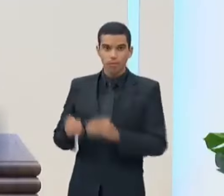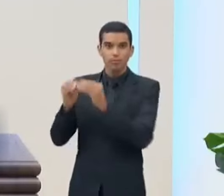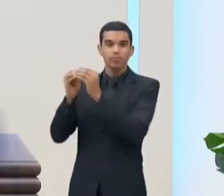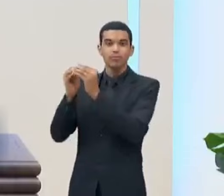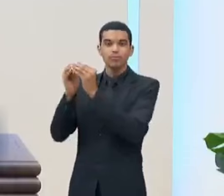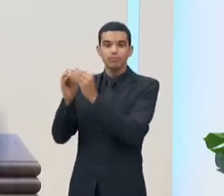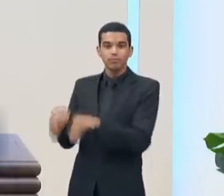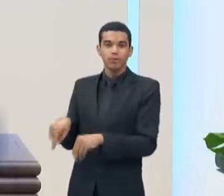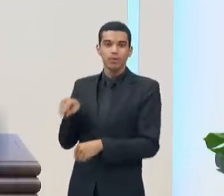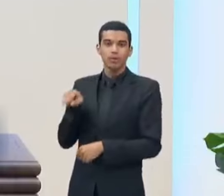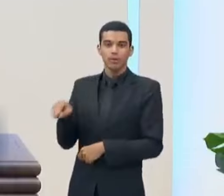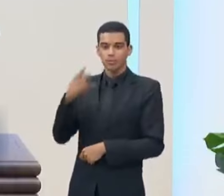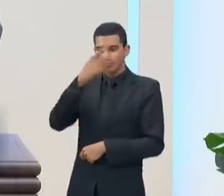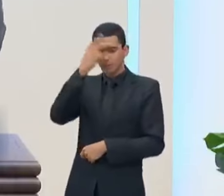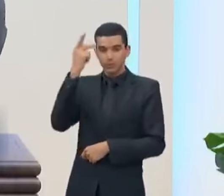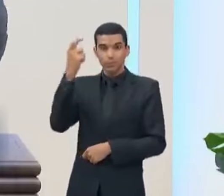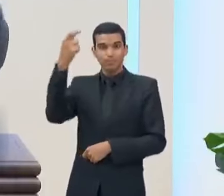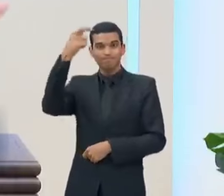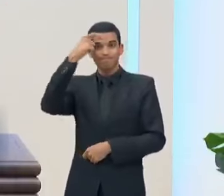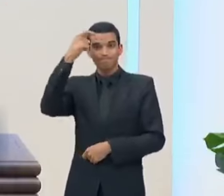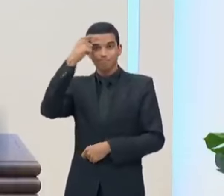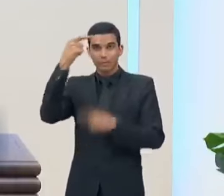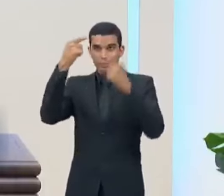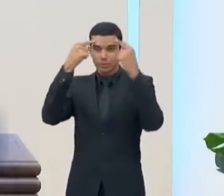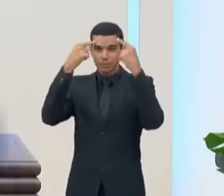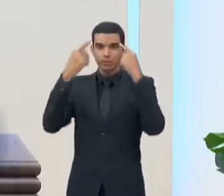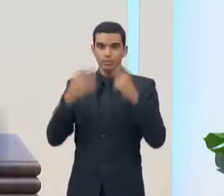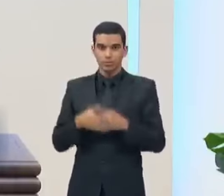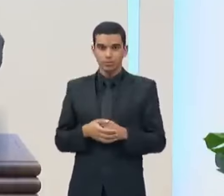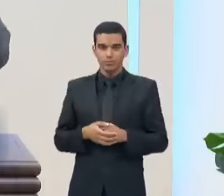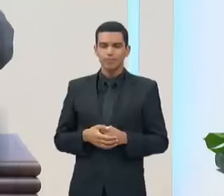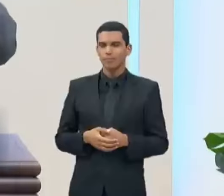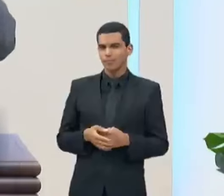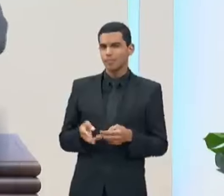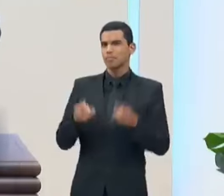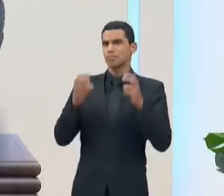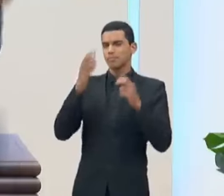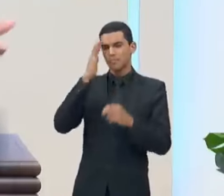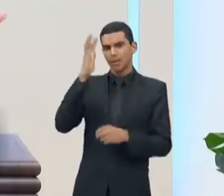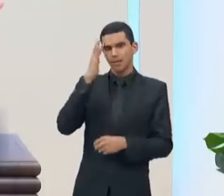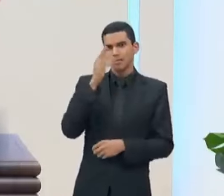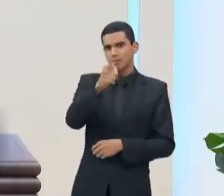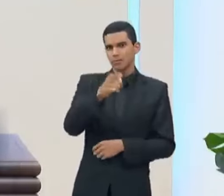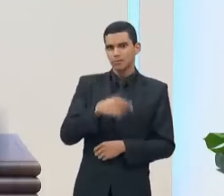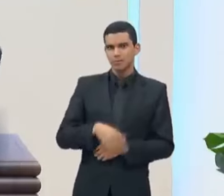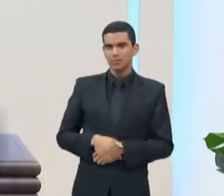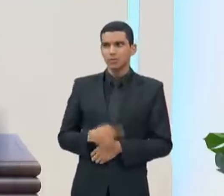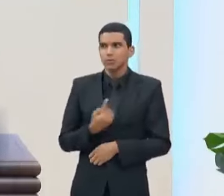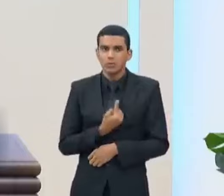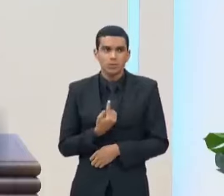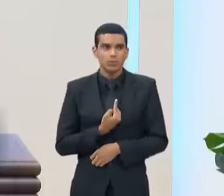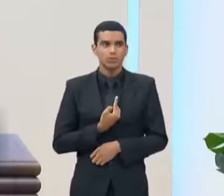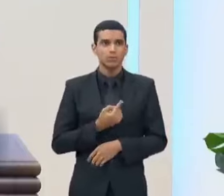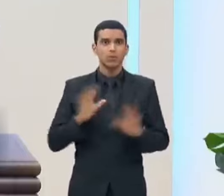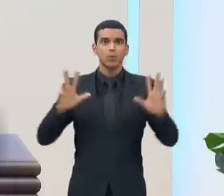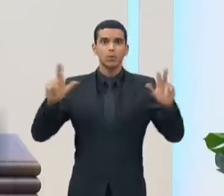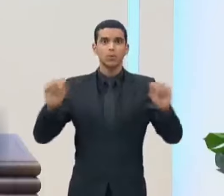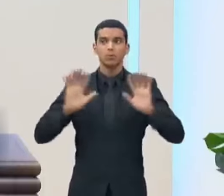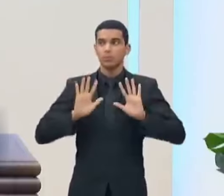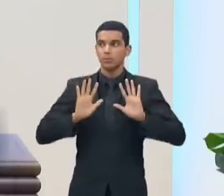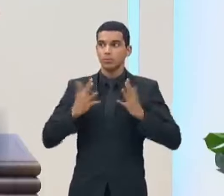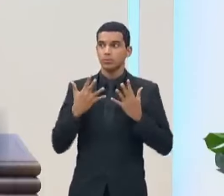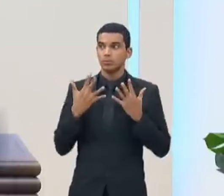psicologicamente. Já pensou conviver com a solidão? Conviver com um desprezo? Não ter como